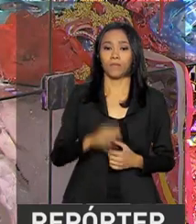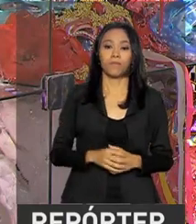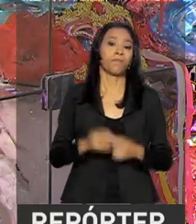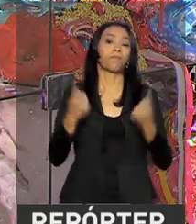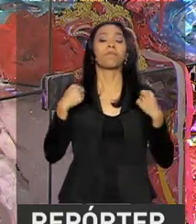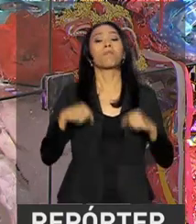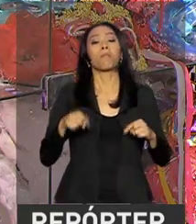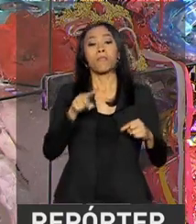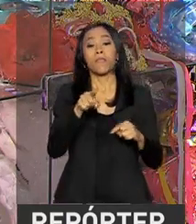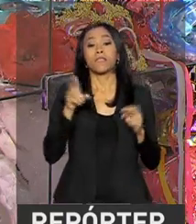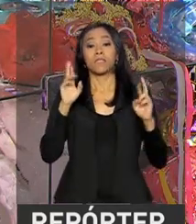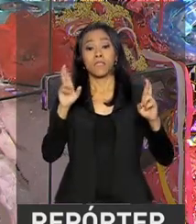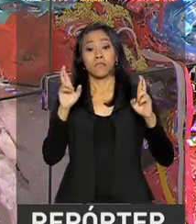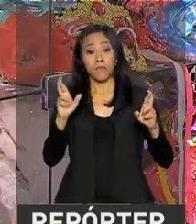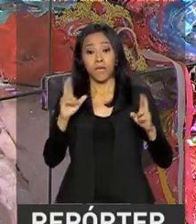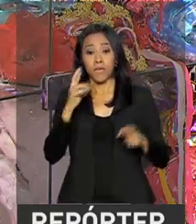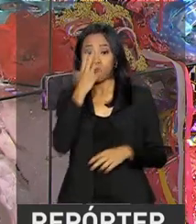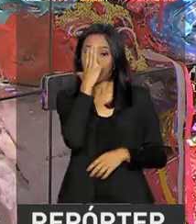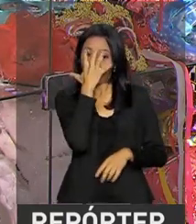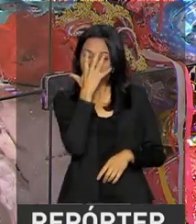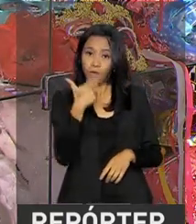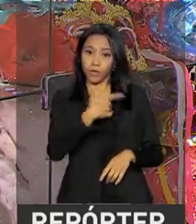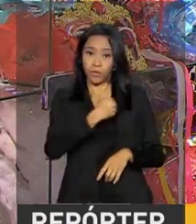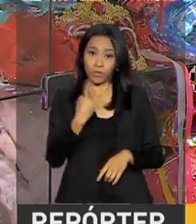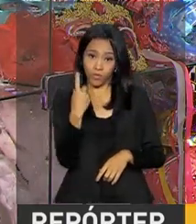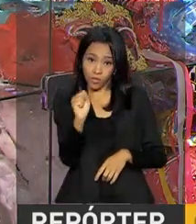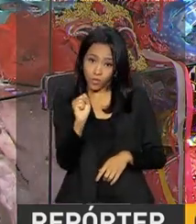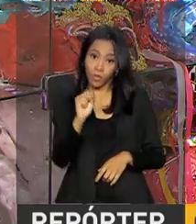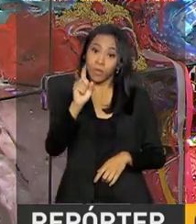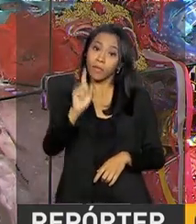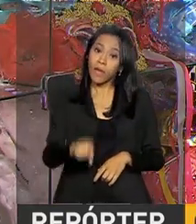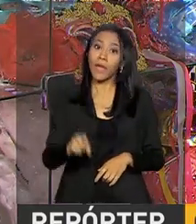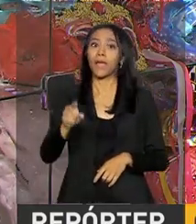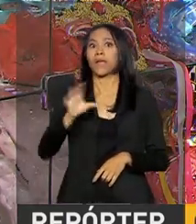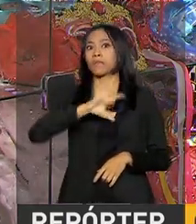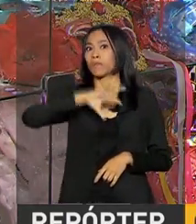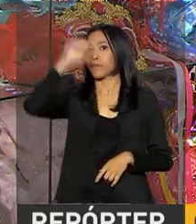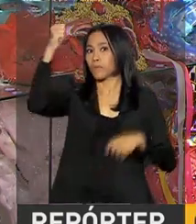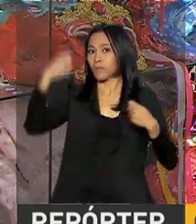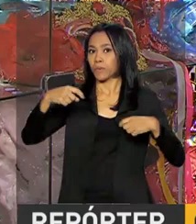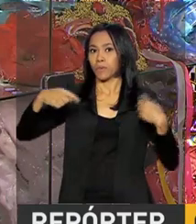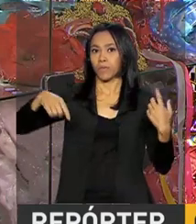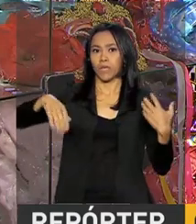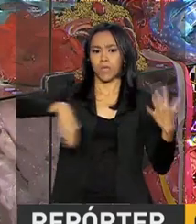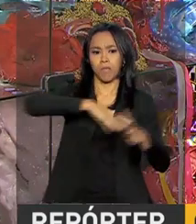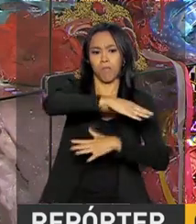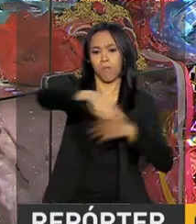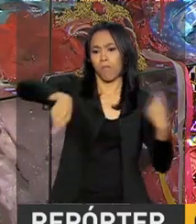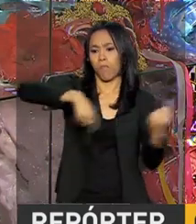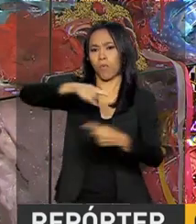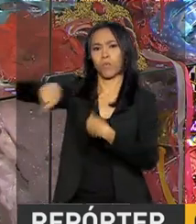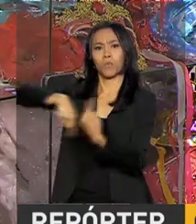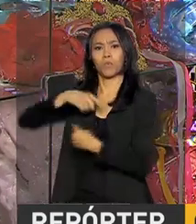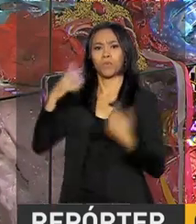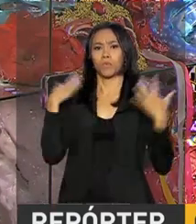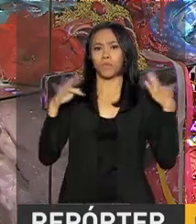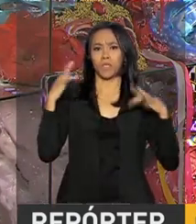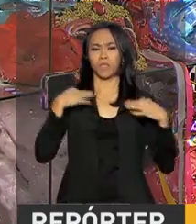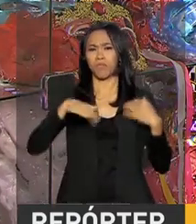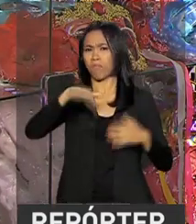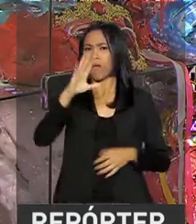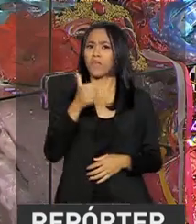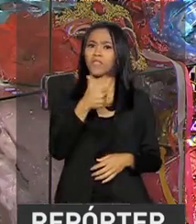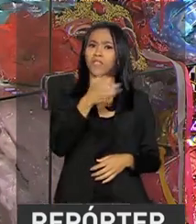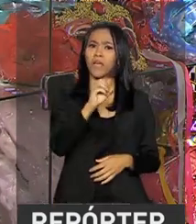para o carnaval de 2018 é um recorde na movimentação turística vão ser mais de 10 milhões de